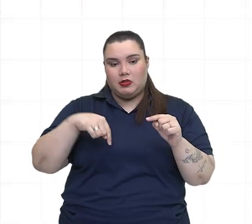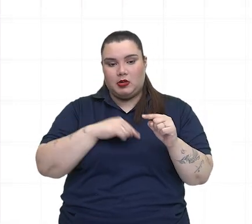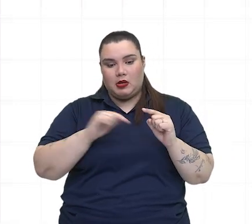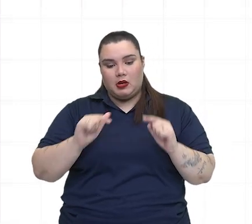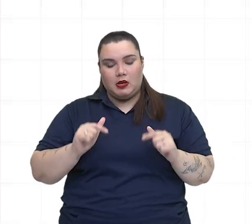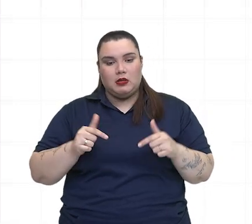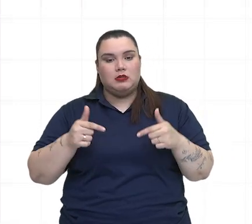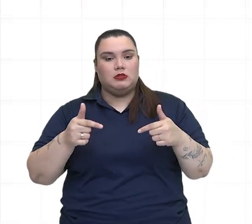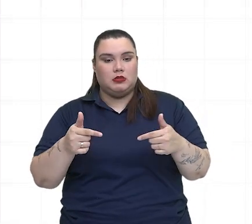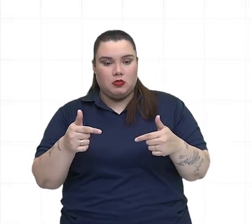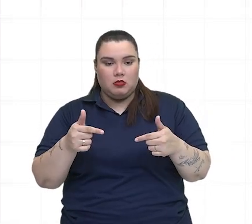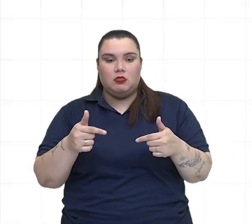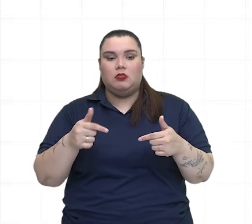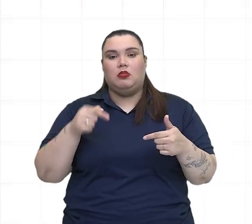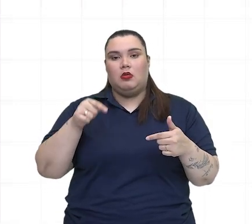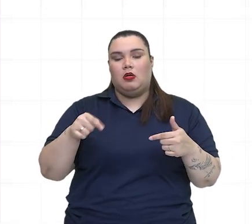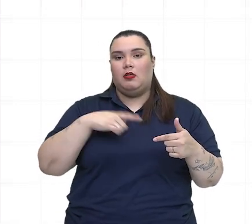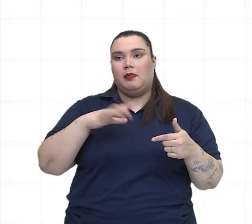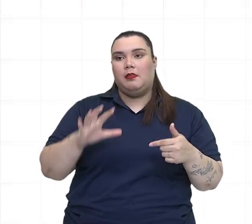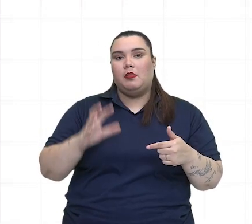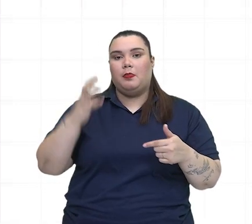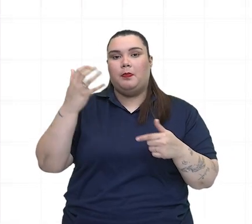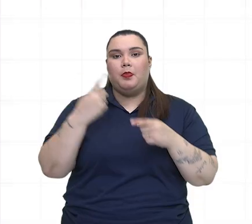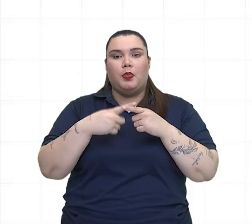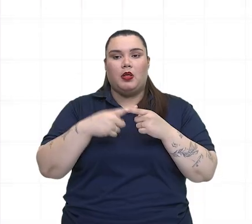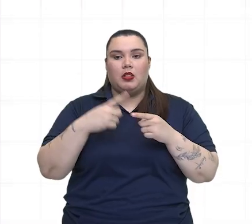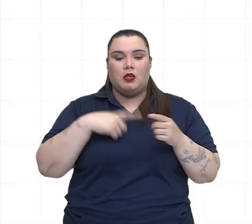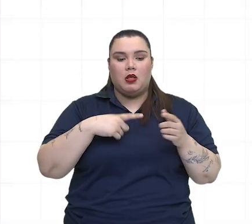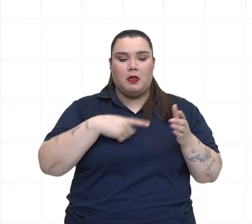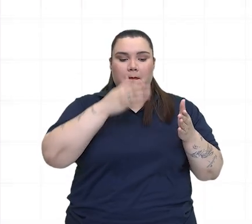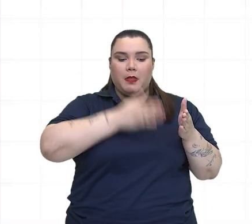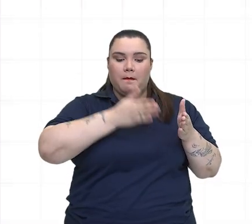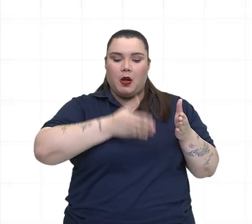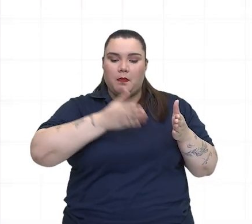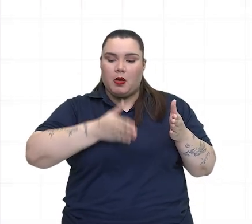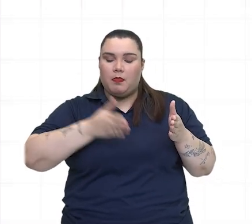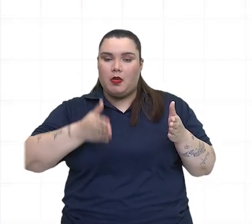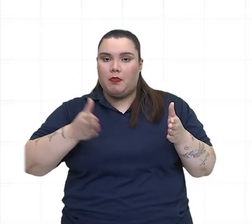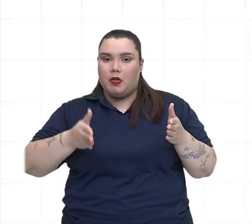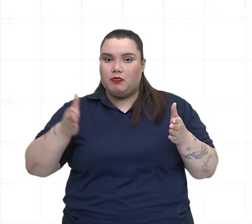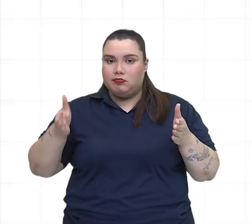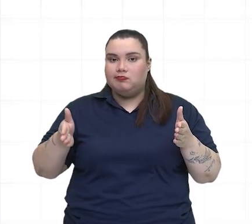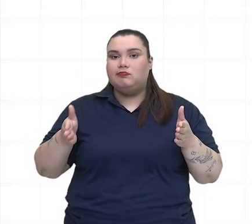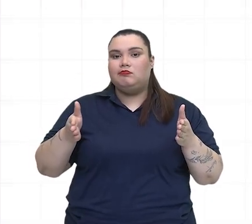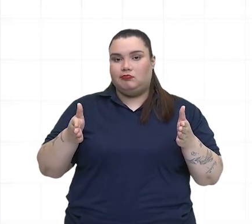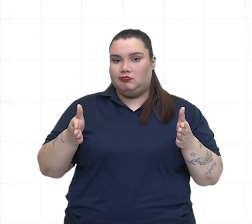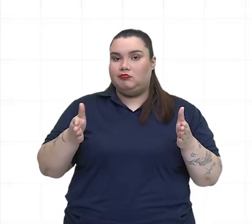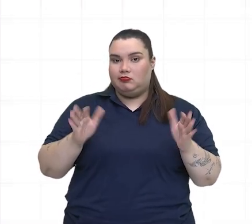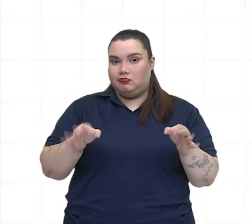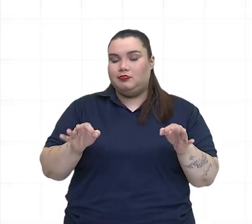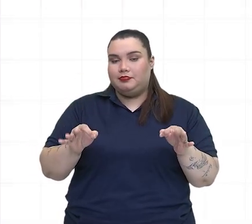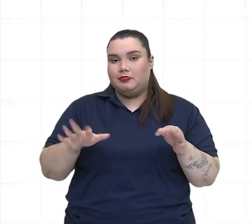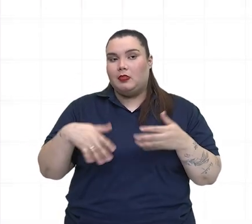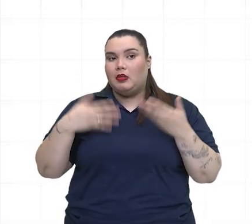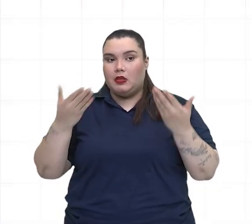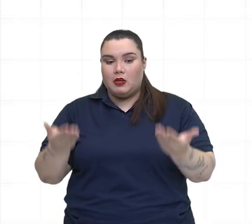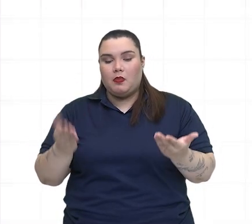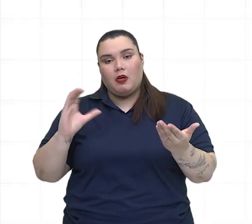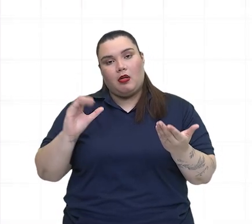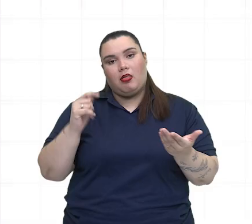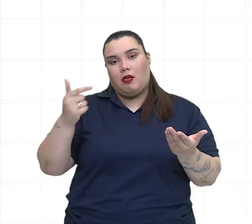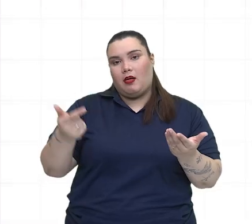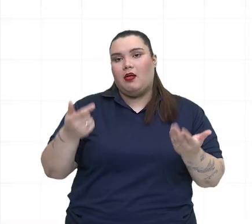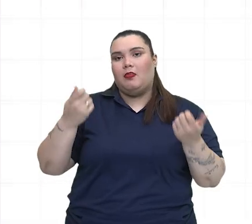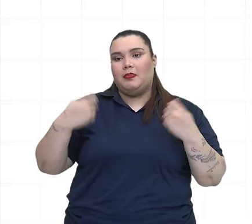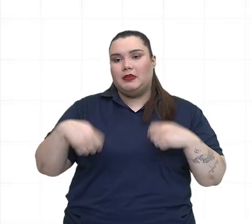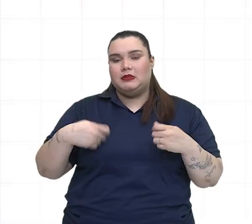fazemos automaticamente, ela é constituída por um conjunto de passo a passo, certo? E aí, é claro, eu